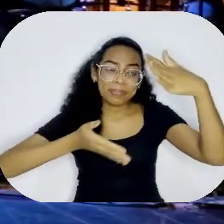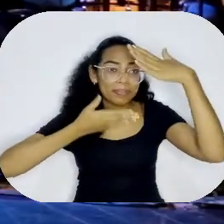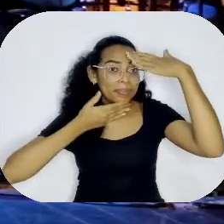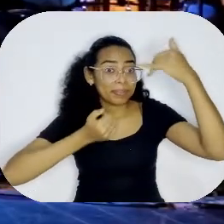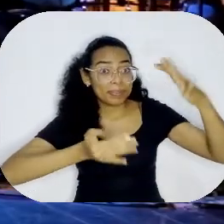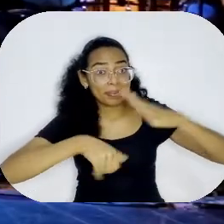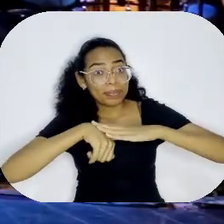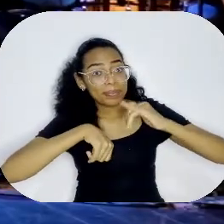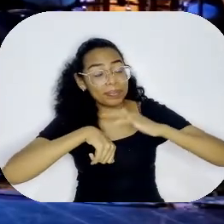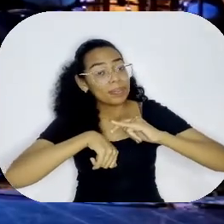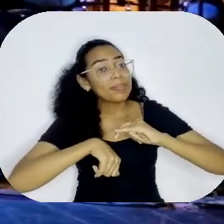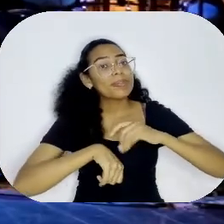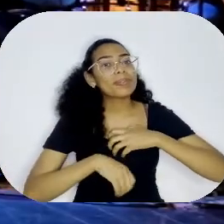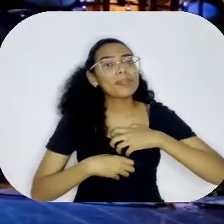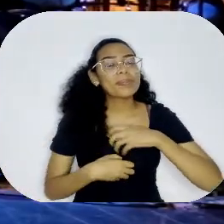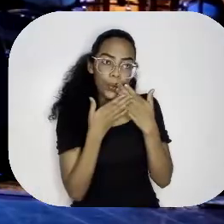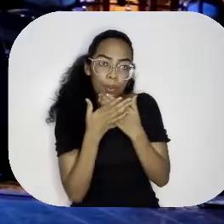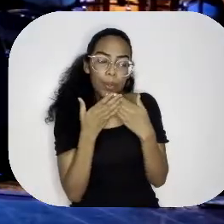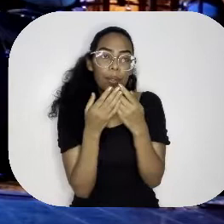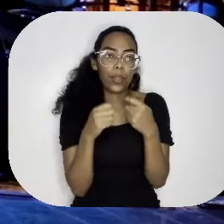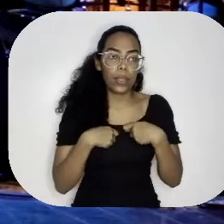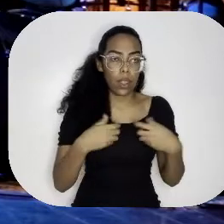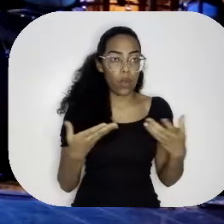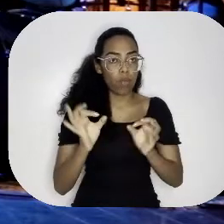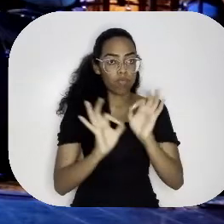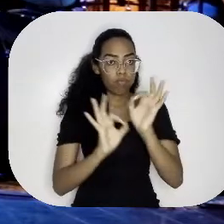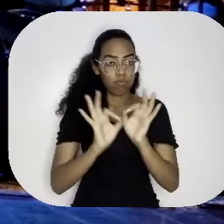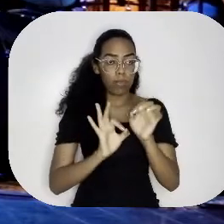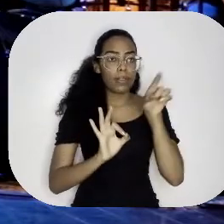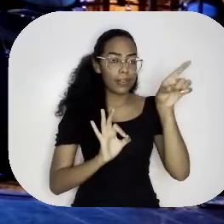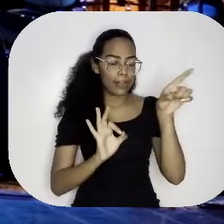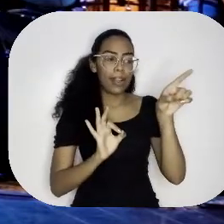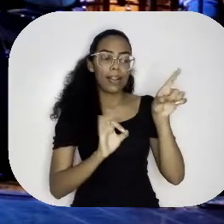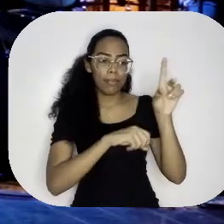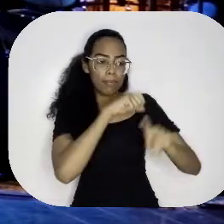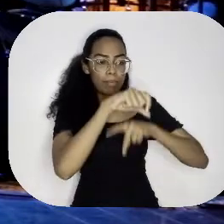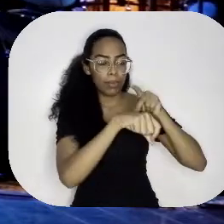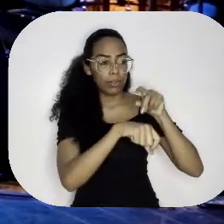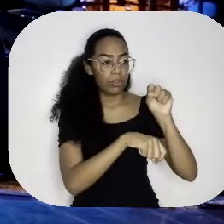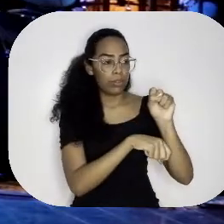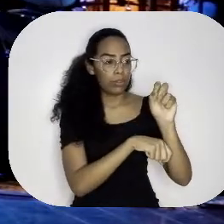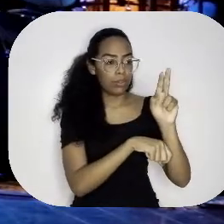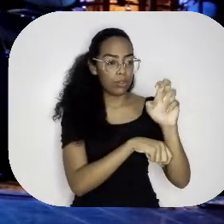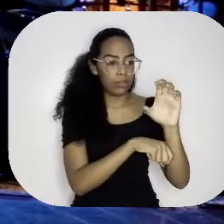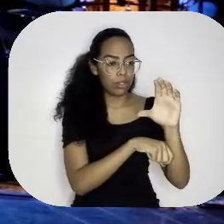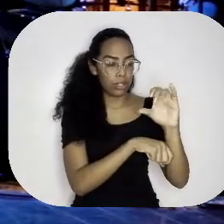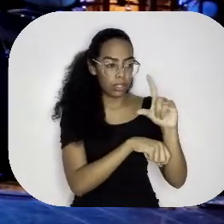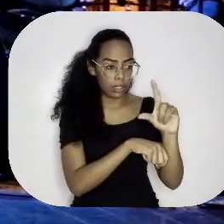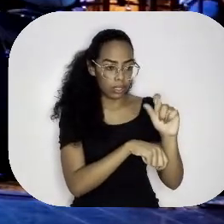Obrigado, Palmar. Obrigado, obrigado pelo seu carinho, seu afeto, você ter feito esse arranjo. Vamos montar esses negócios com os corais de lá,